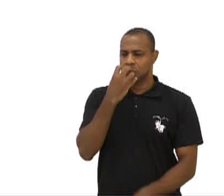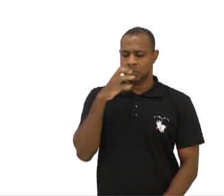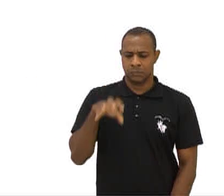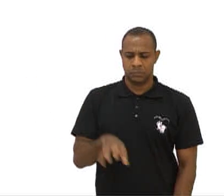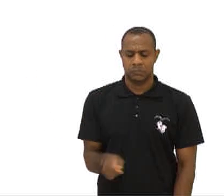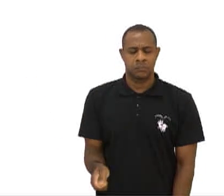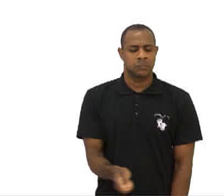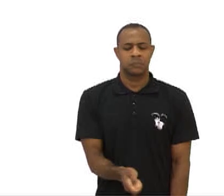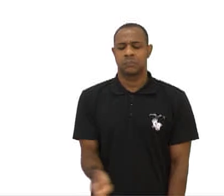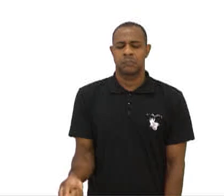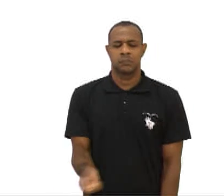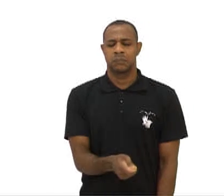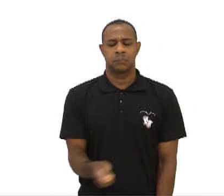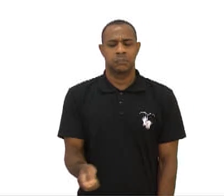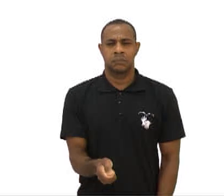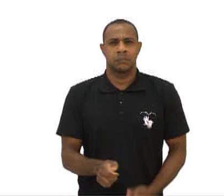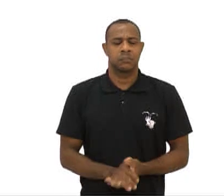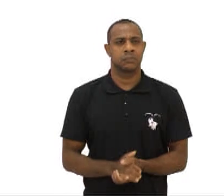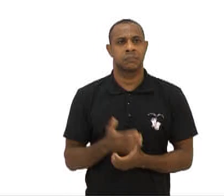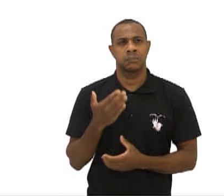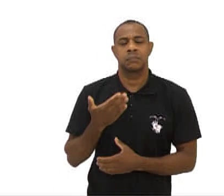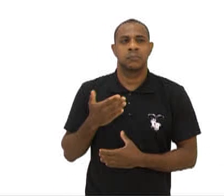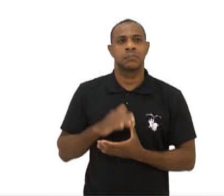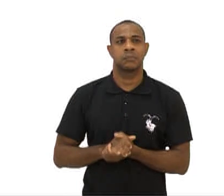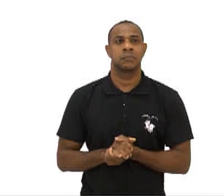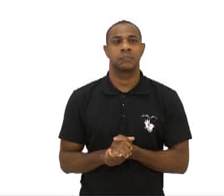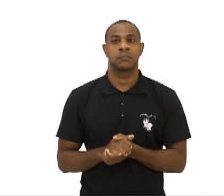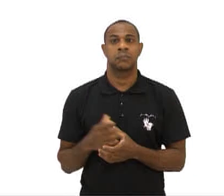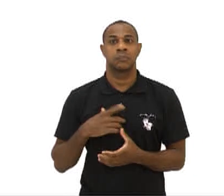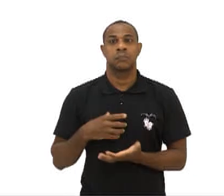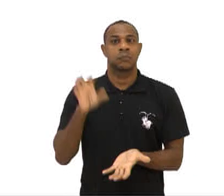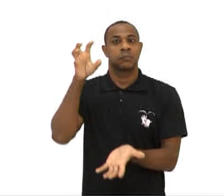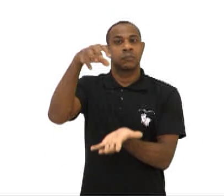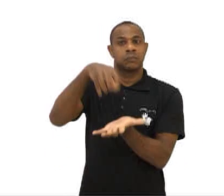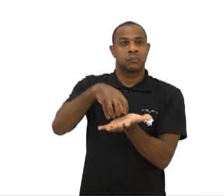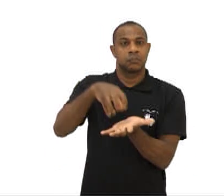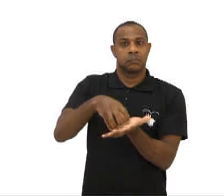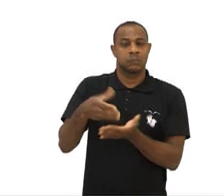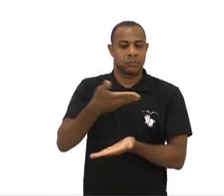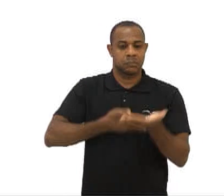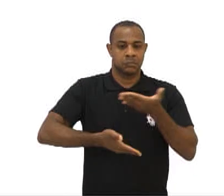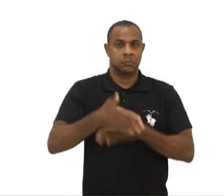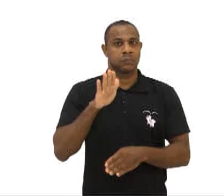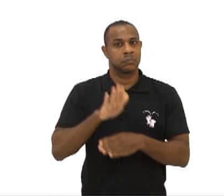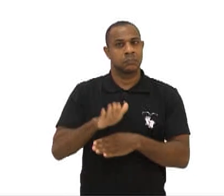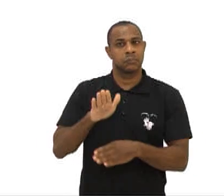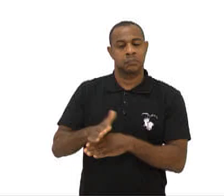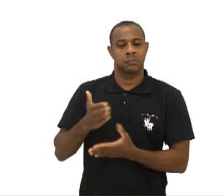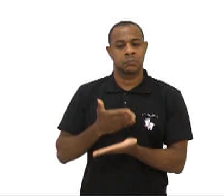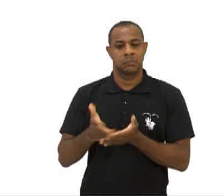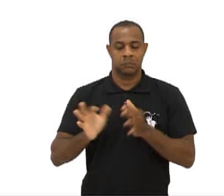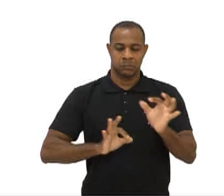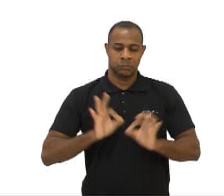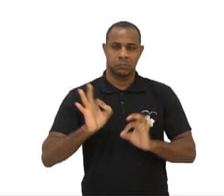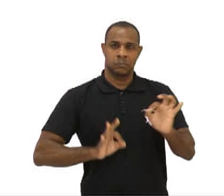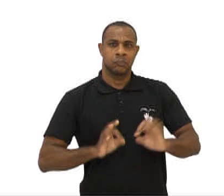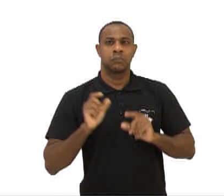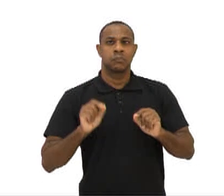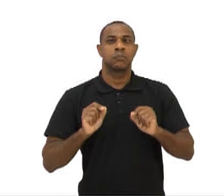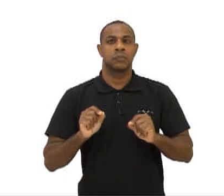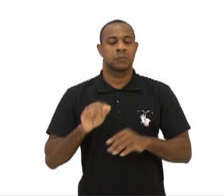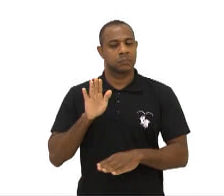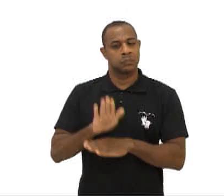na Grã-Bretanha. Uma instituição de caridade britânica iniciou um projeto piloto para